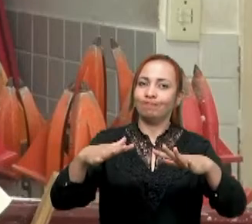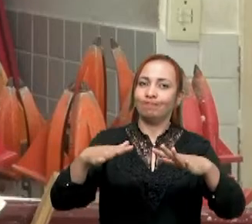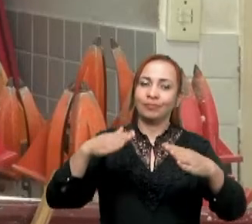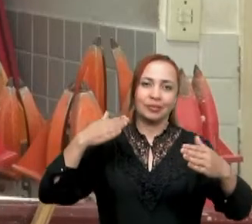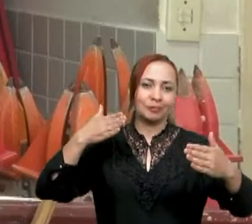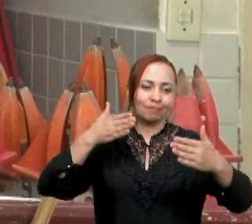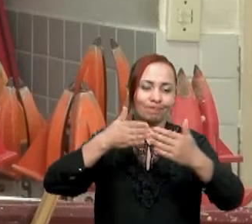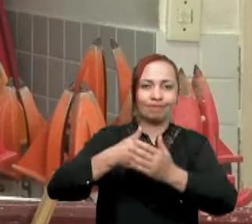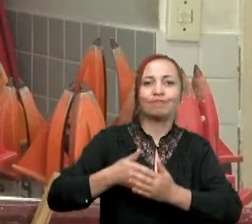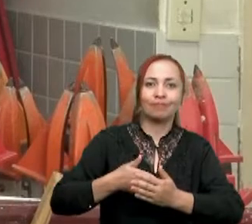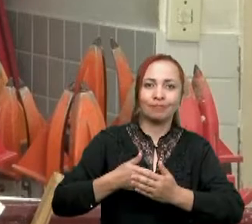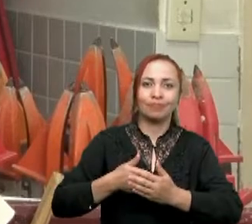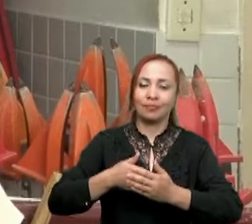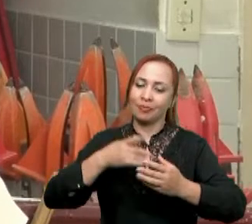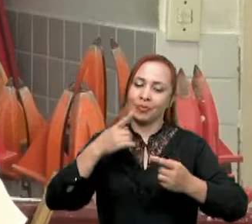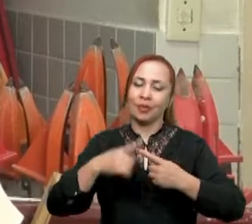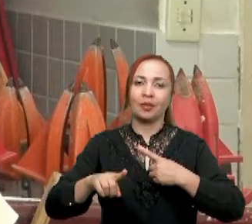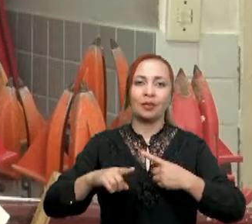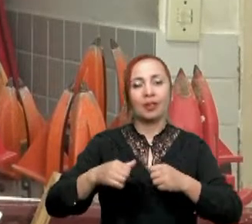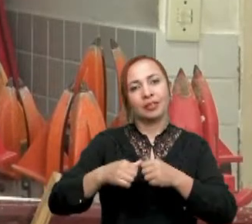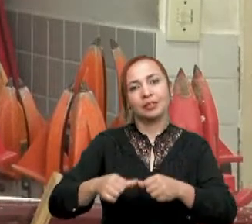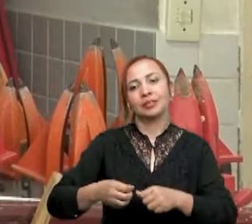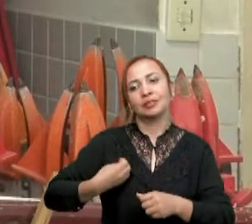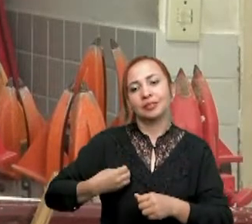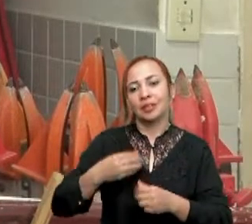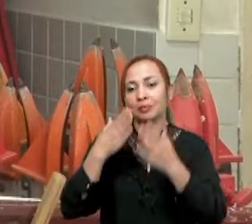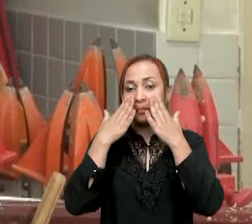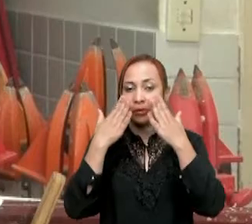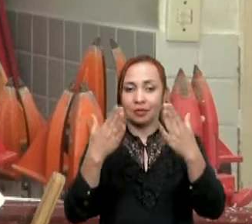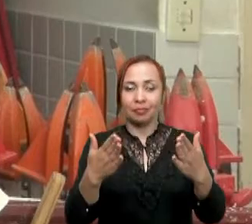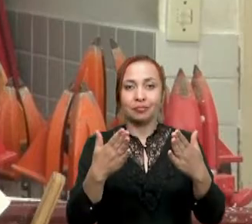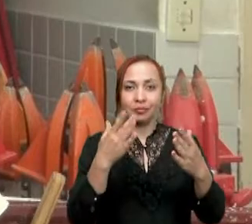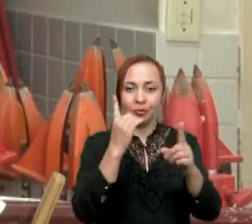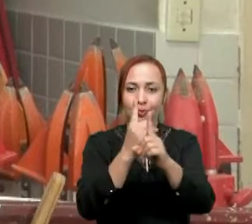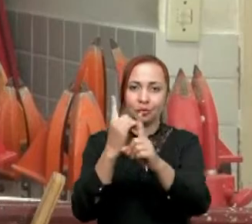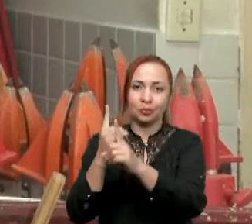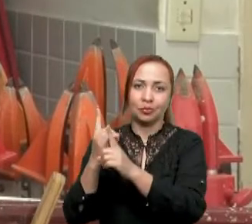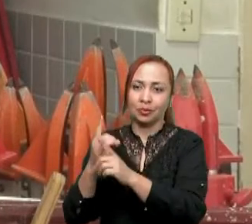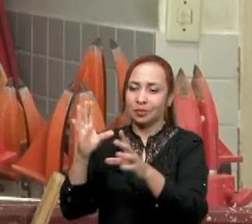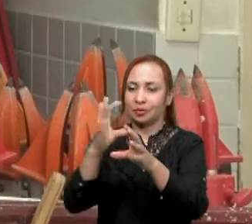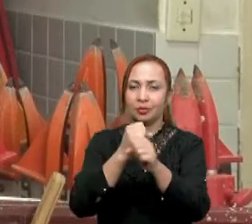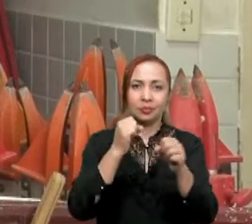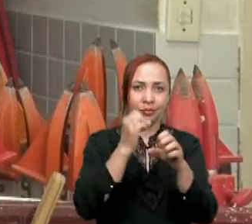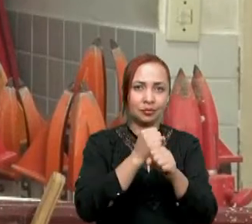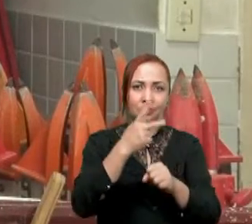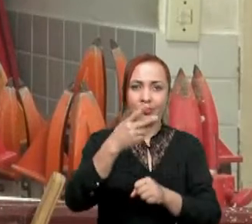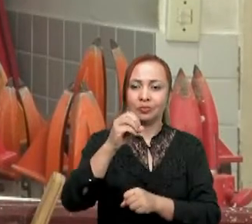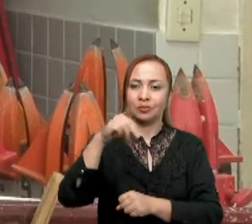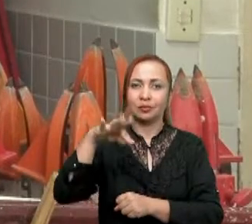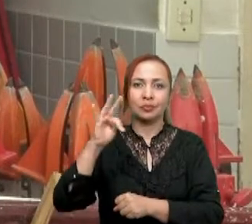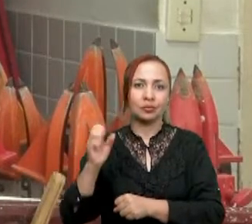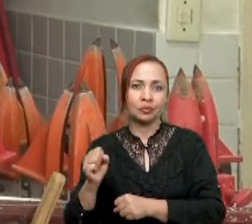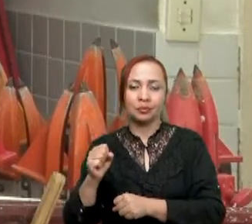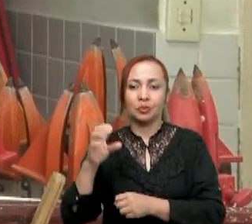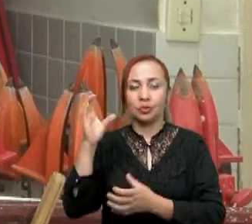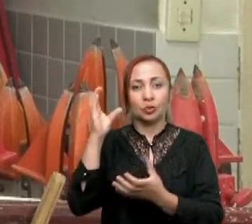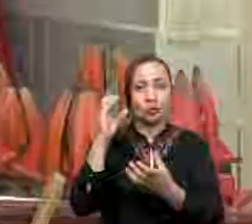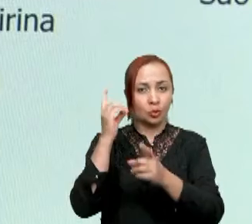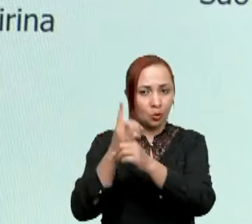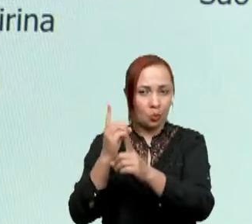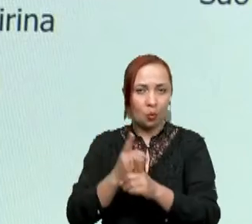e isso nos impediu de estar fisicamente nas comunidades não é para fazer a coleta dos pontos de